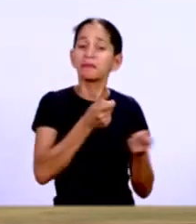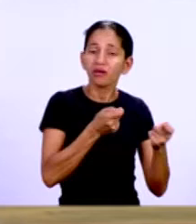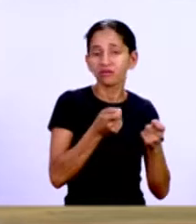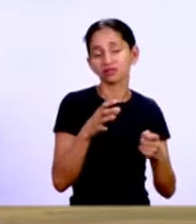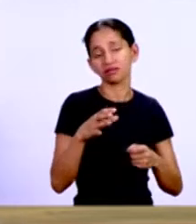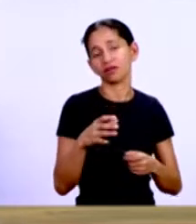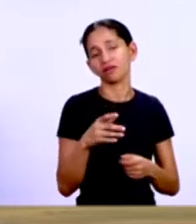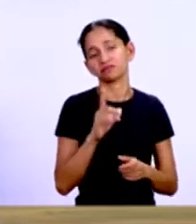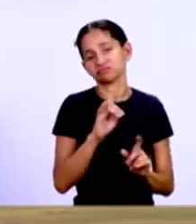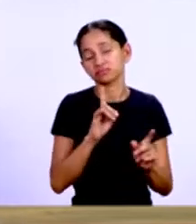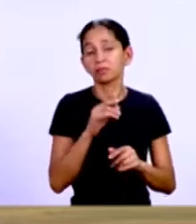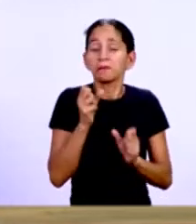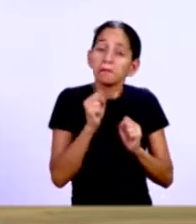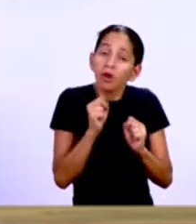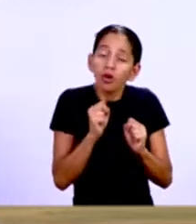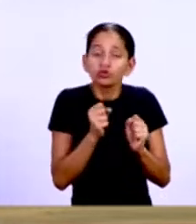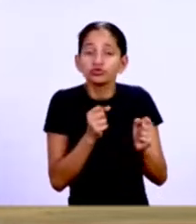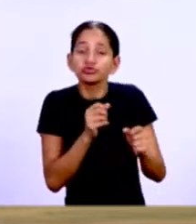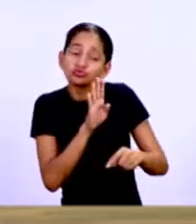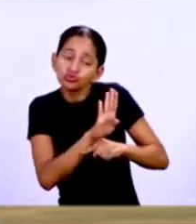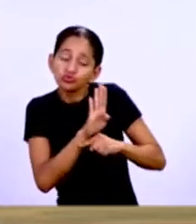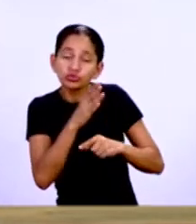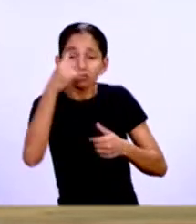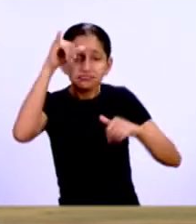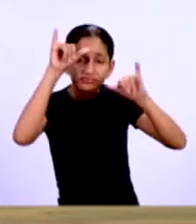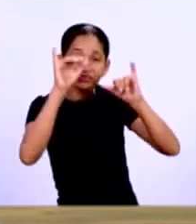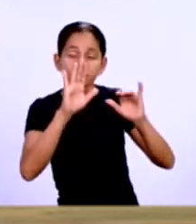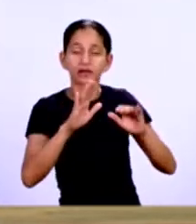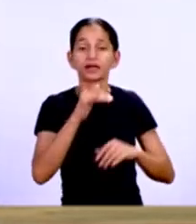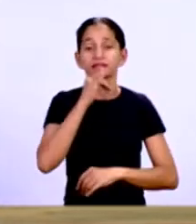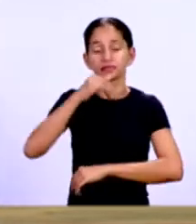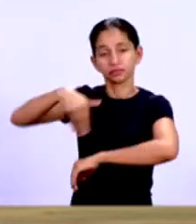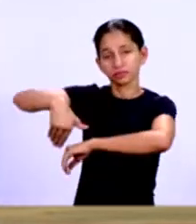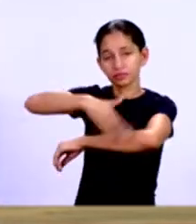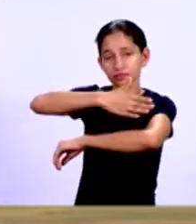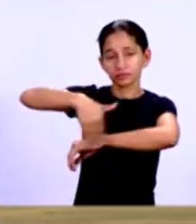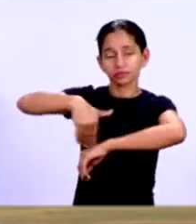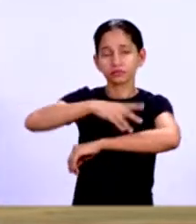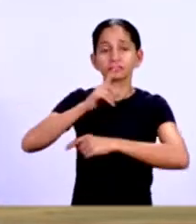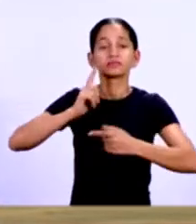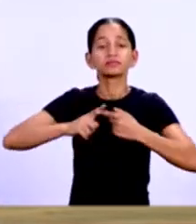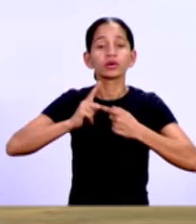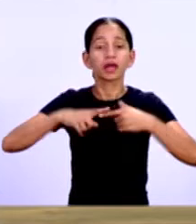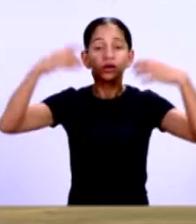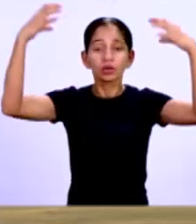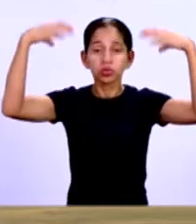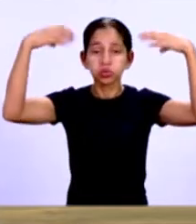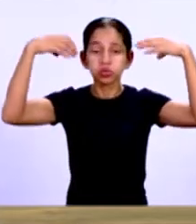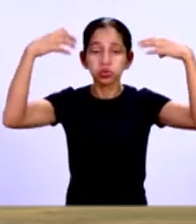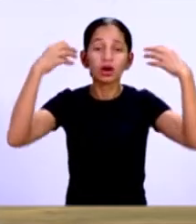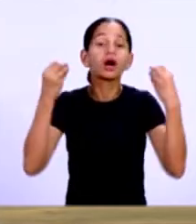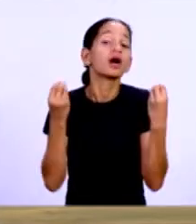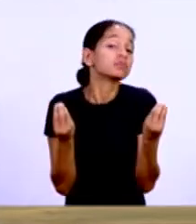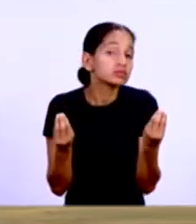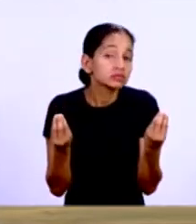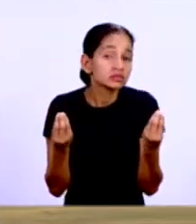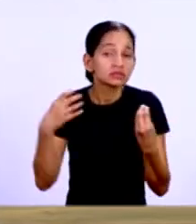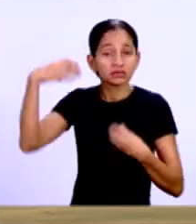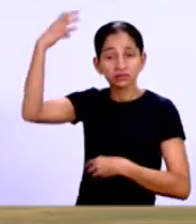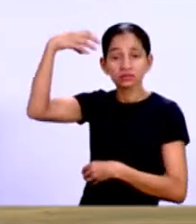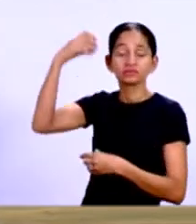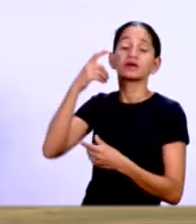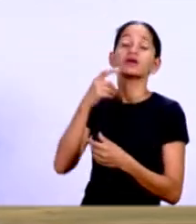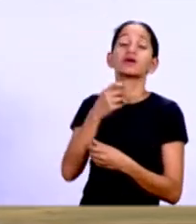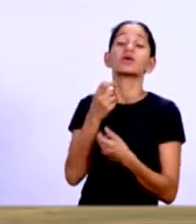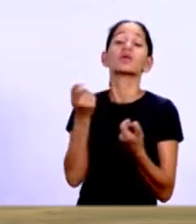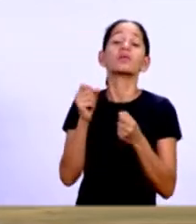nós podemos dizer que você corre o risco de, quando sair na rua, se molhar porque começou a chover. Você não tem como controlar a chuva,